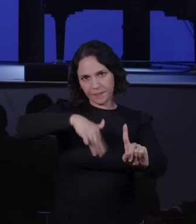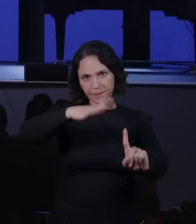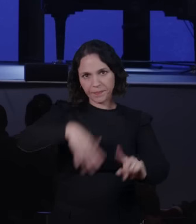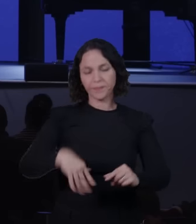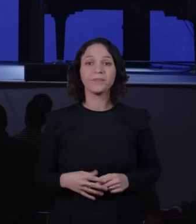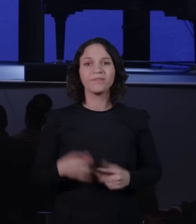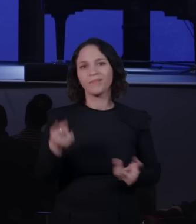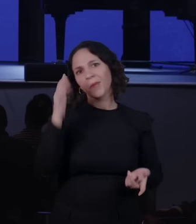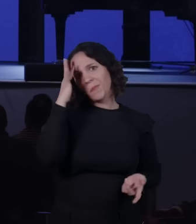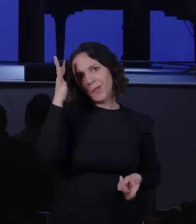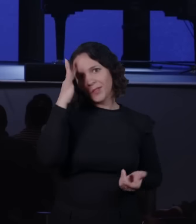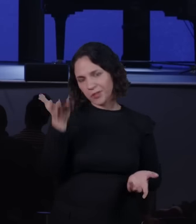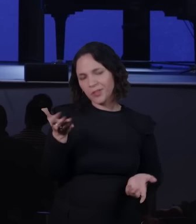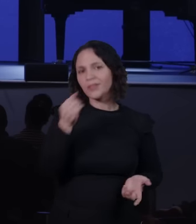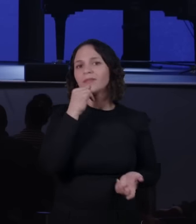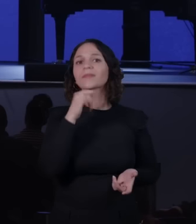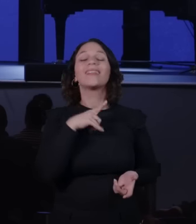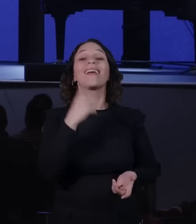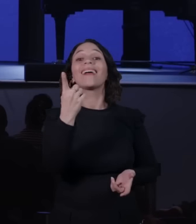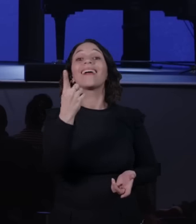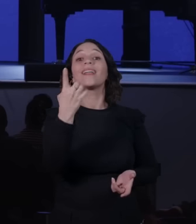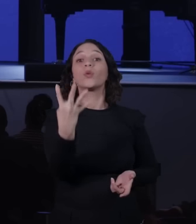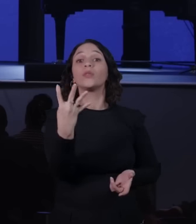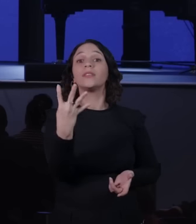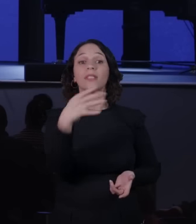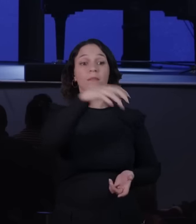ideia, havia 14 templos